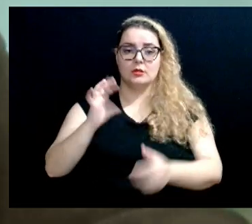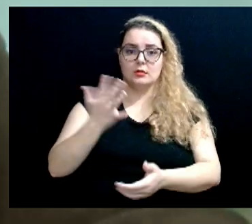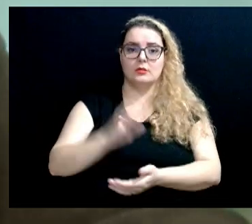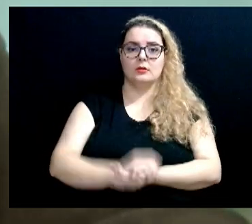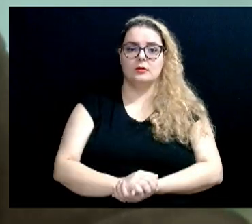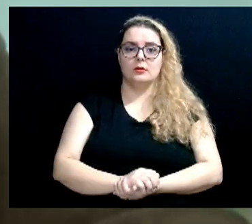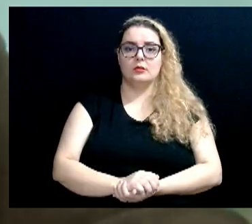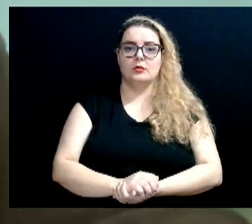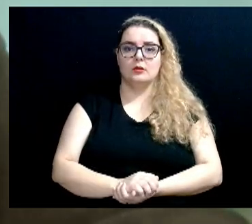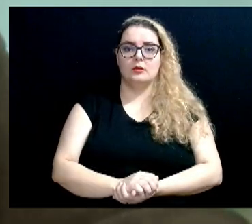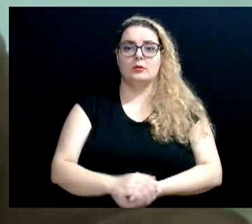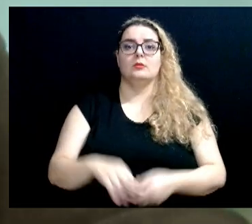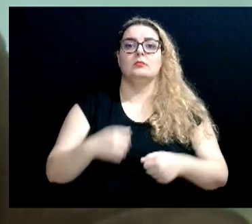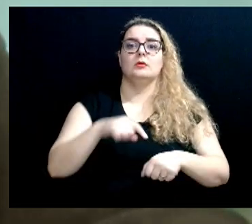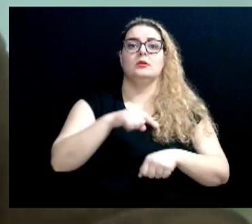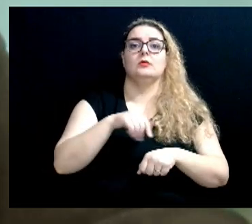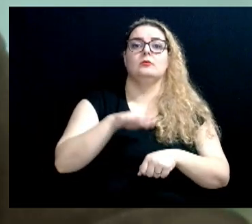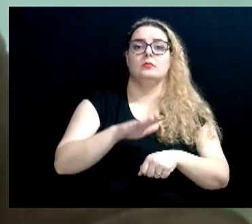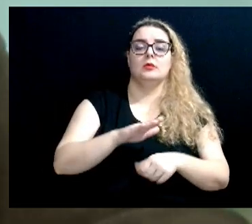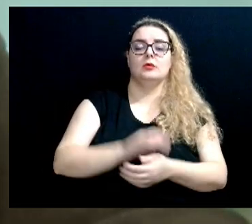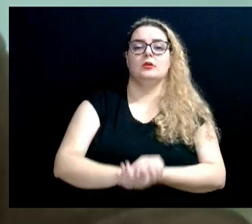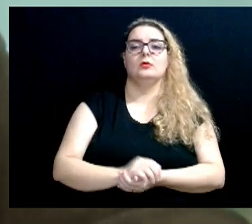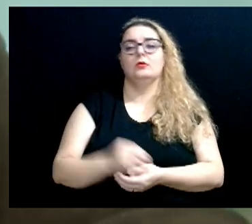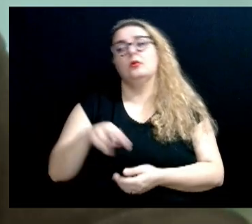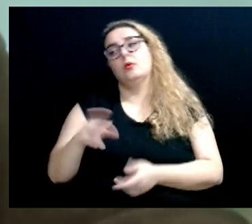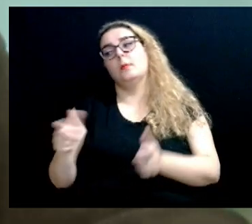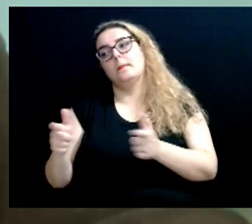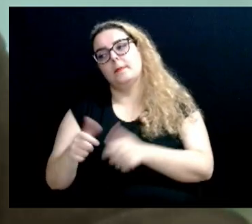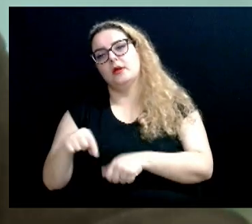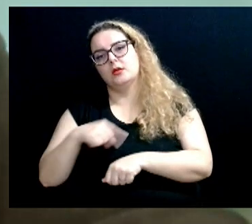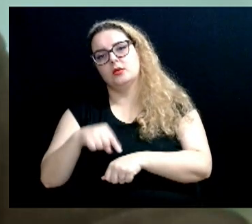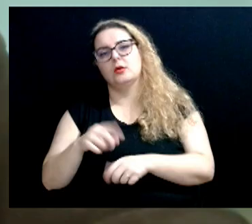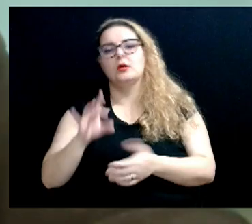horas ou menos horas, realmente